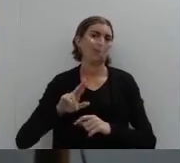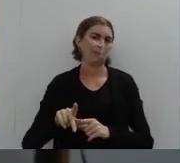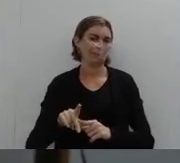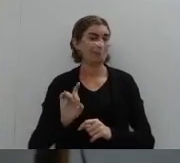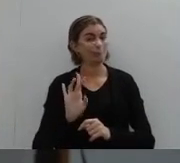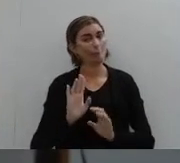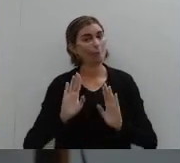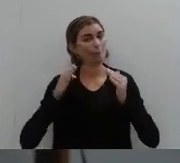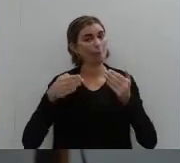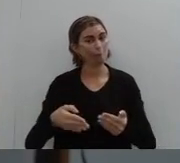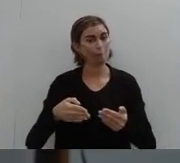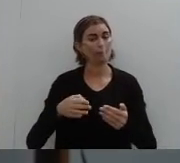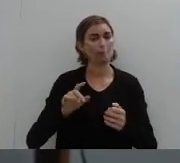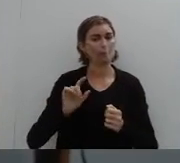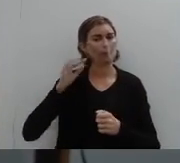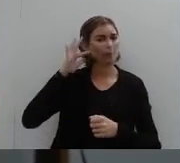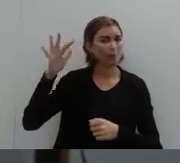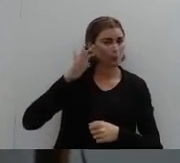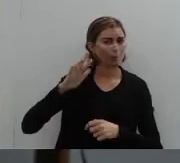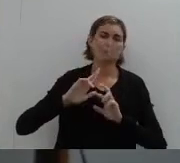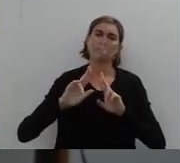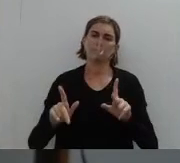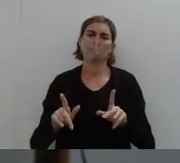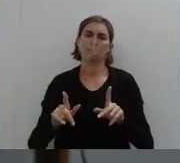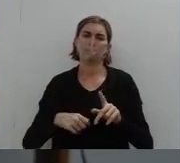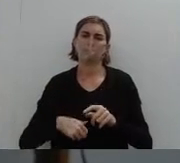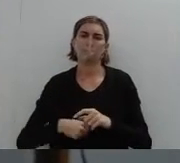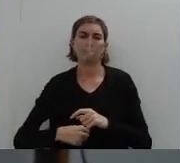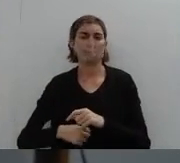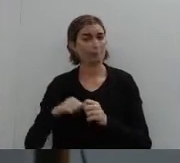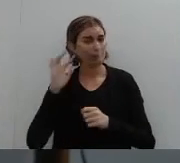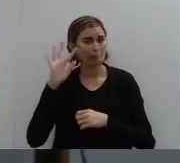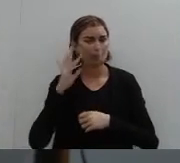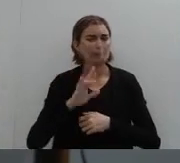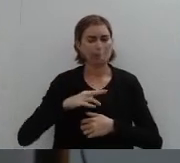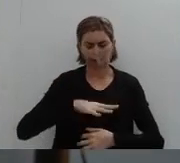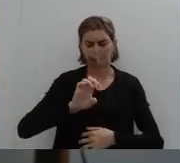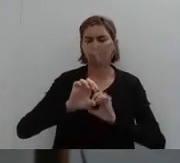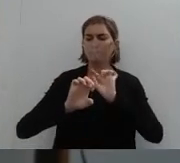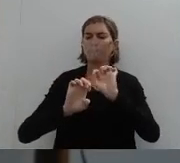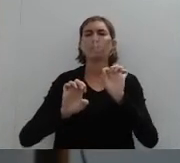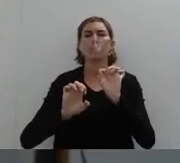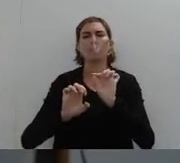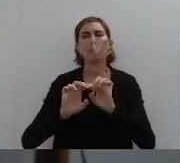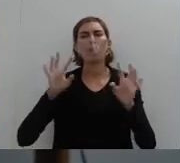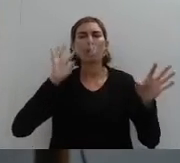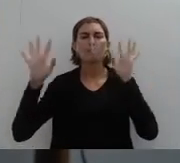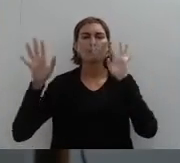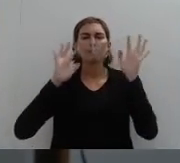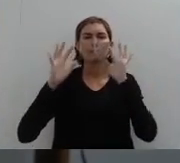menos do ponto de vista filosófico. Do ponto de vista filosófico, ética é uma